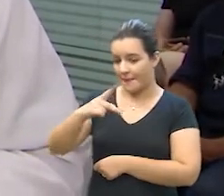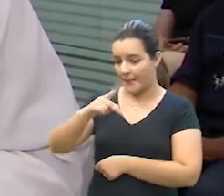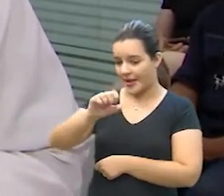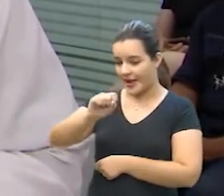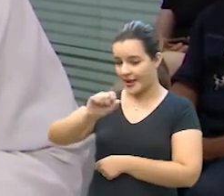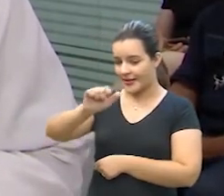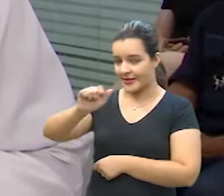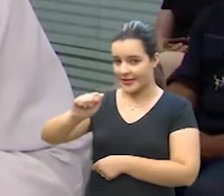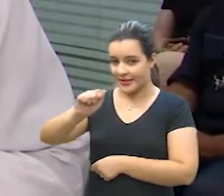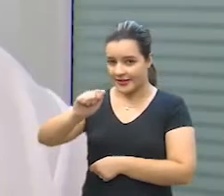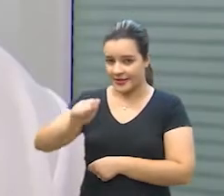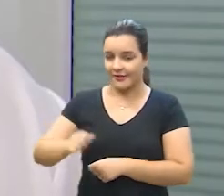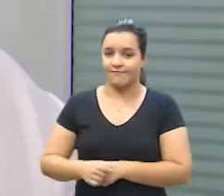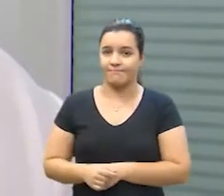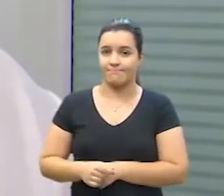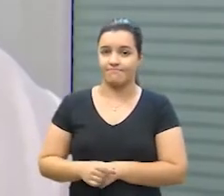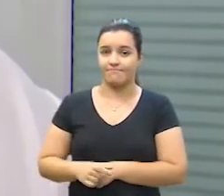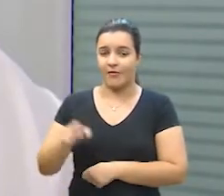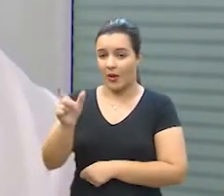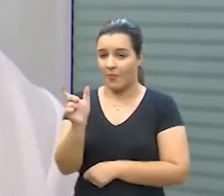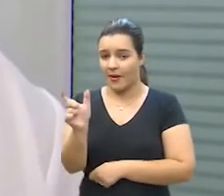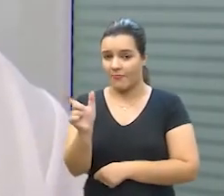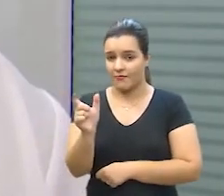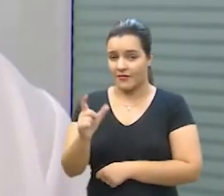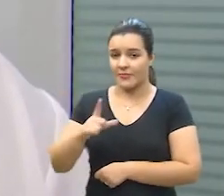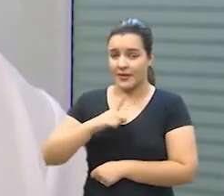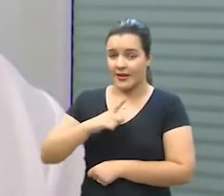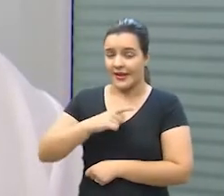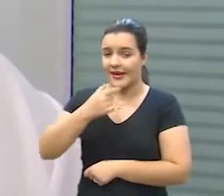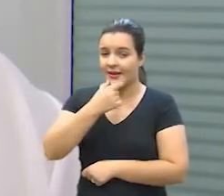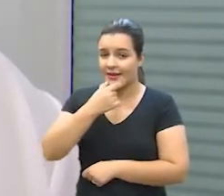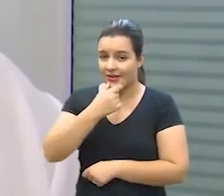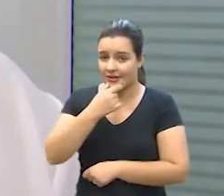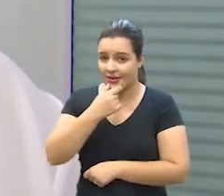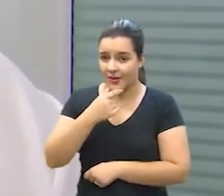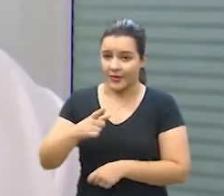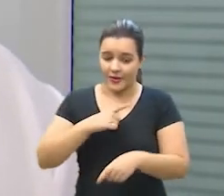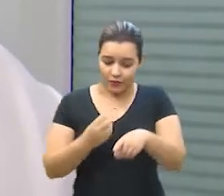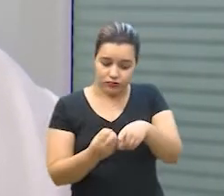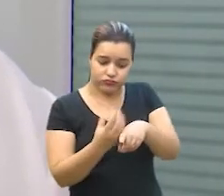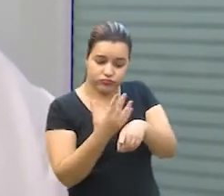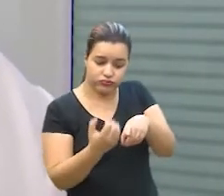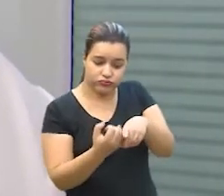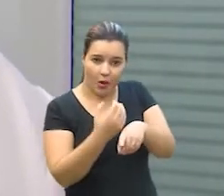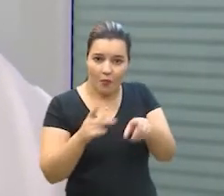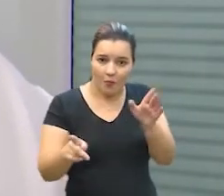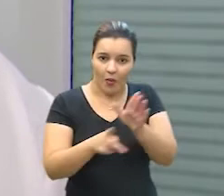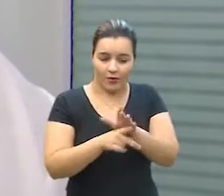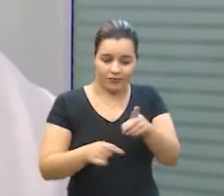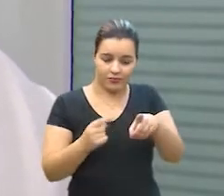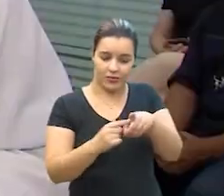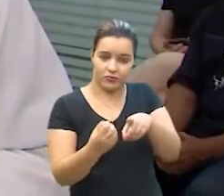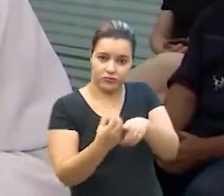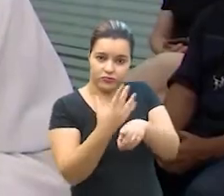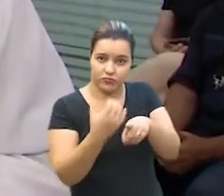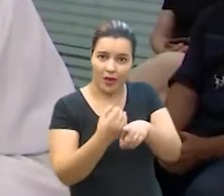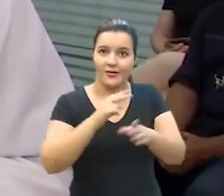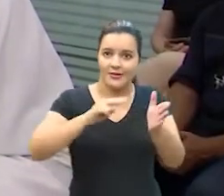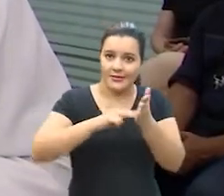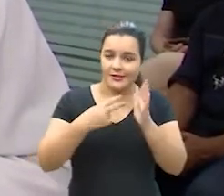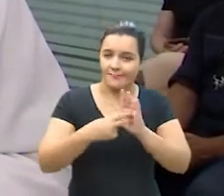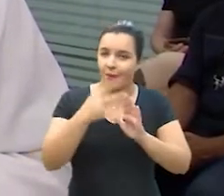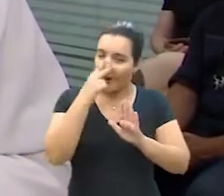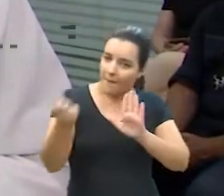normalmente. O PSA é uma sigla em inglês, né? Que significa antígeno prostático específico. Ele